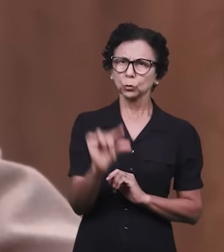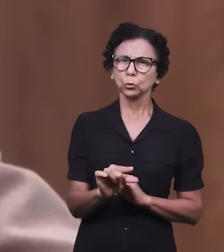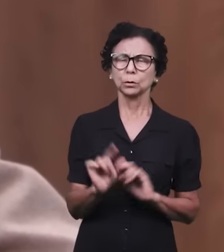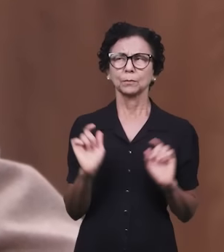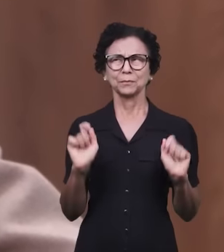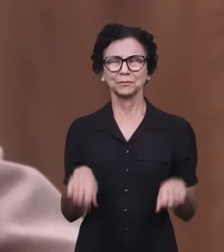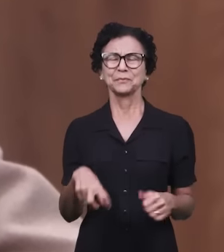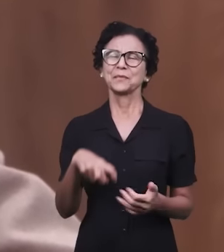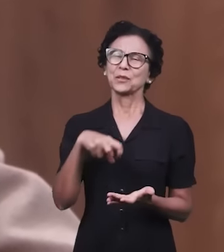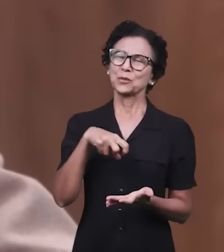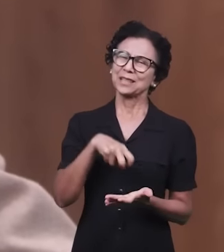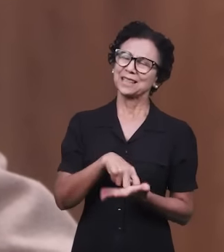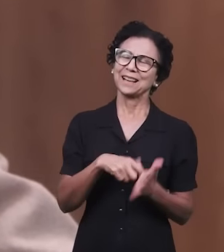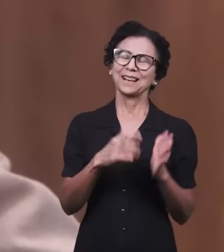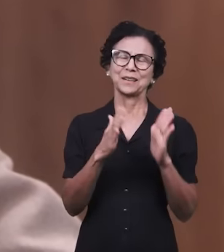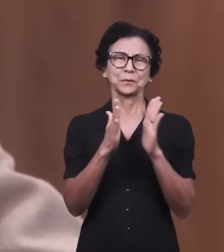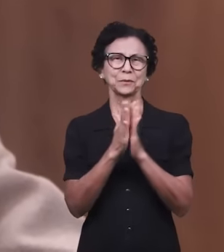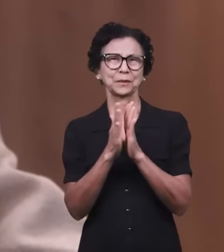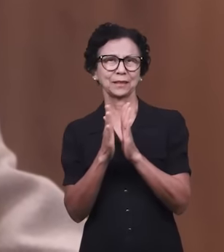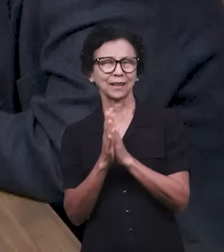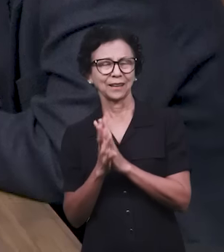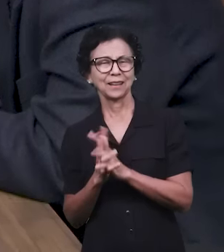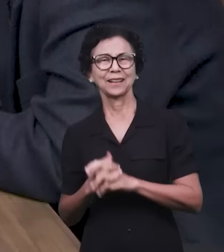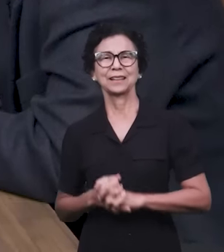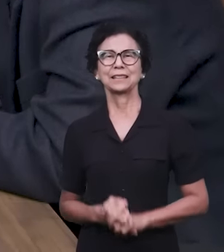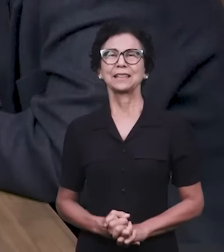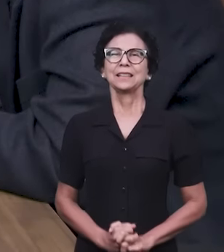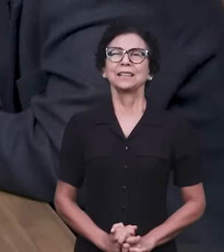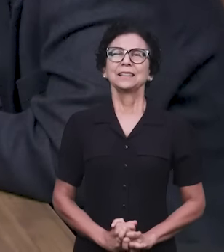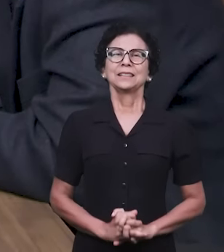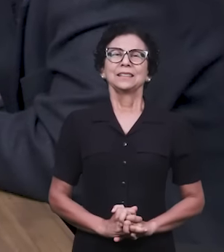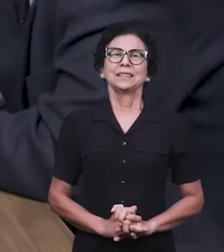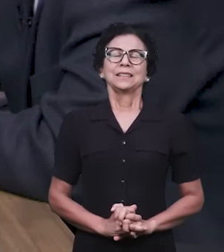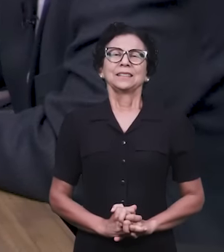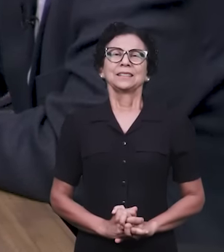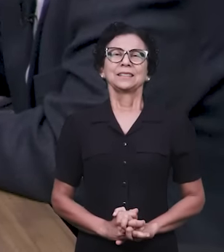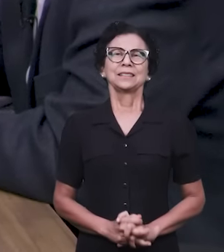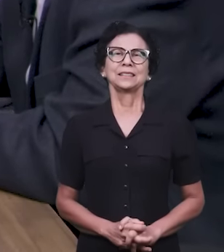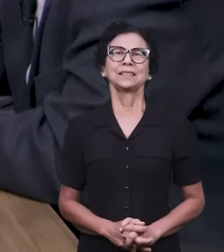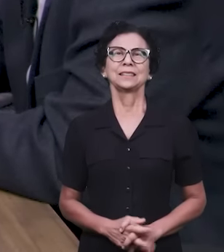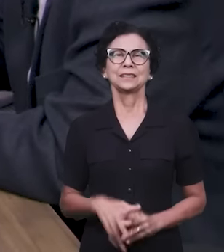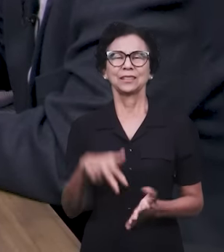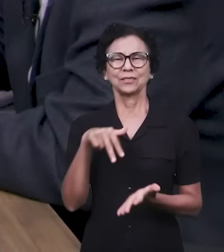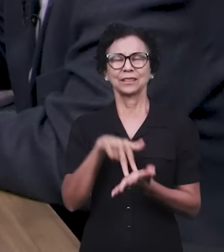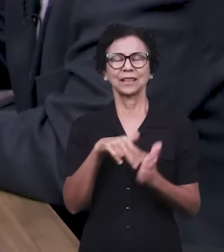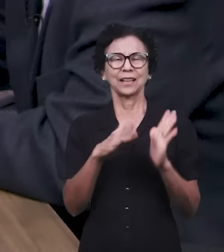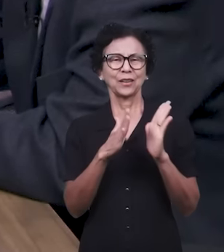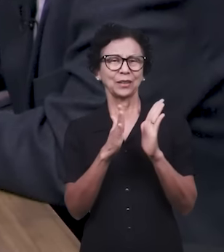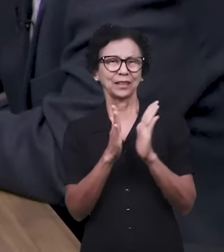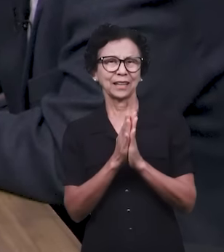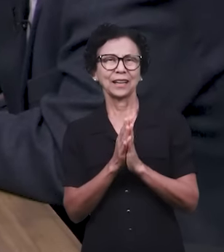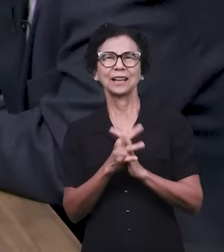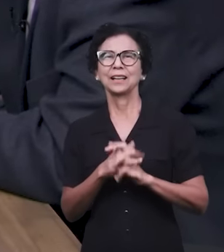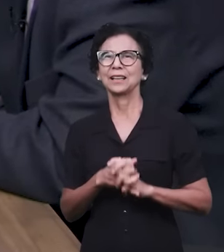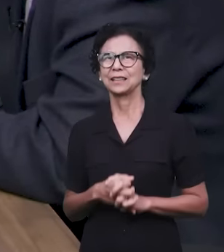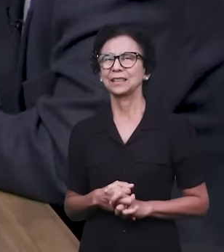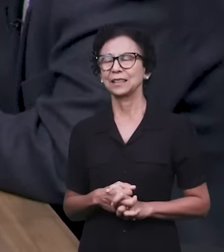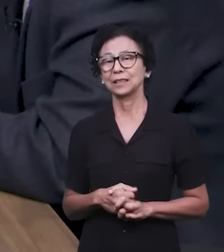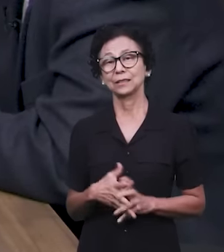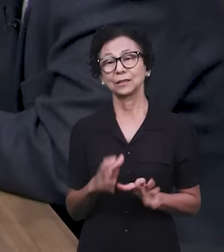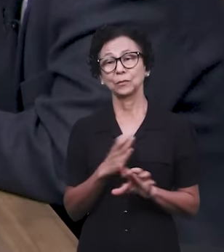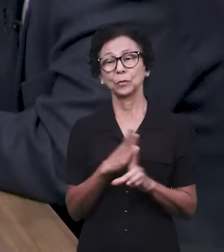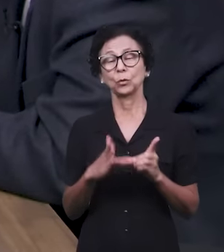dá tempo de orar, dá tempo, aqui a participante até exagerou um pouco, tão curto que ela achou curto, hoje ela é acostumada com aqueles cultos longos